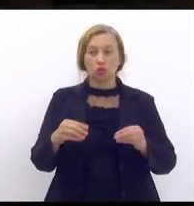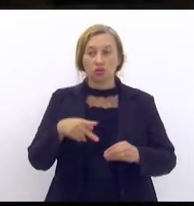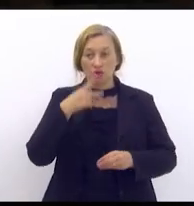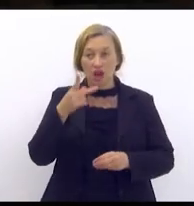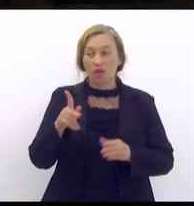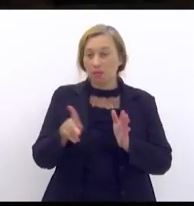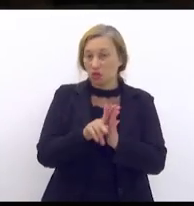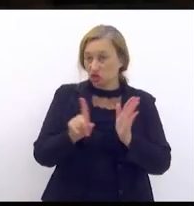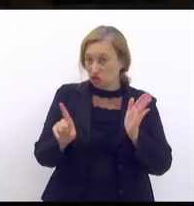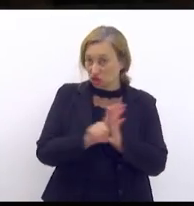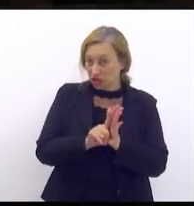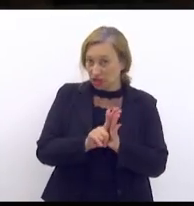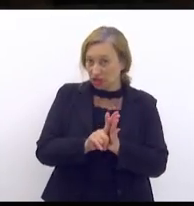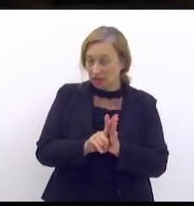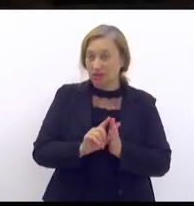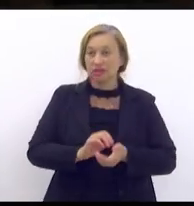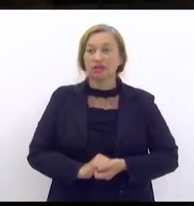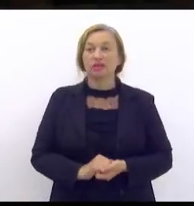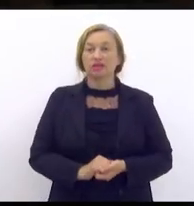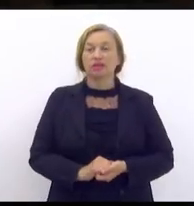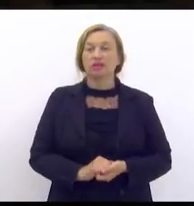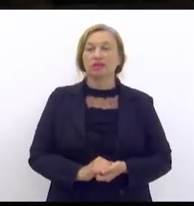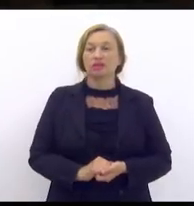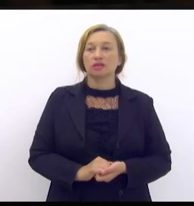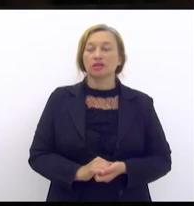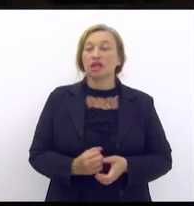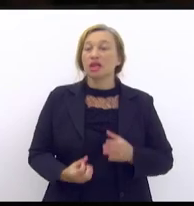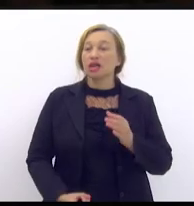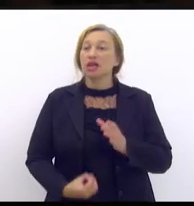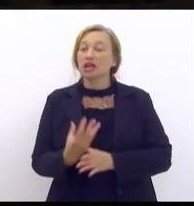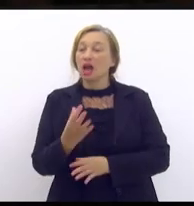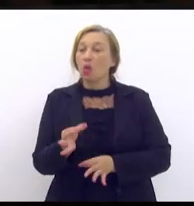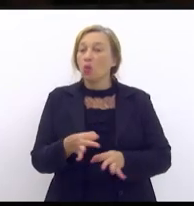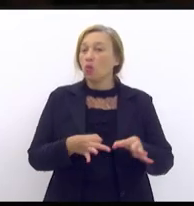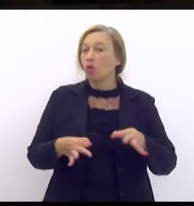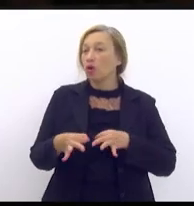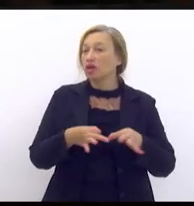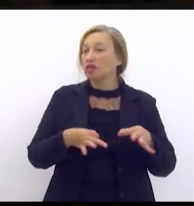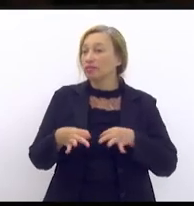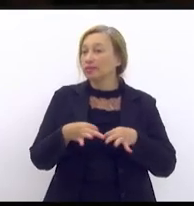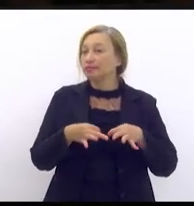projeto de lei, ele quer criar um programa